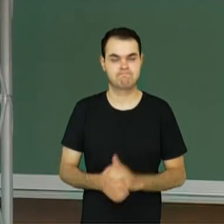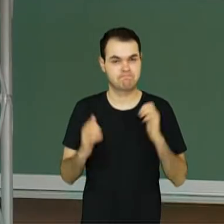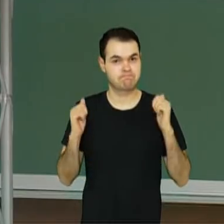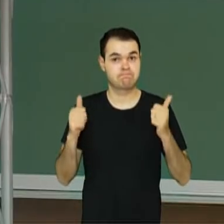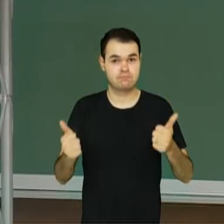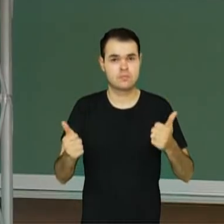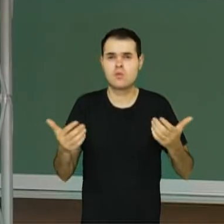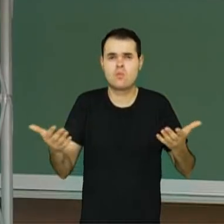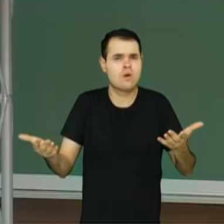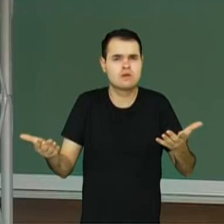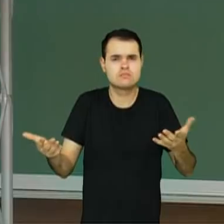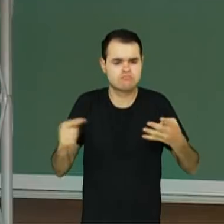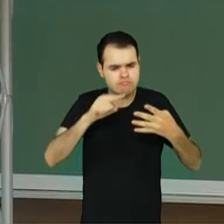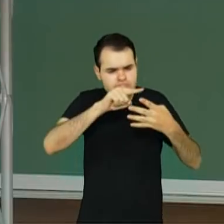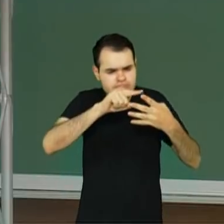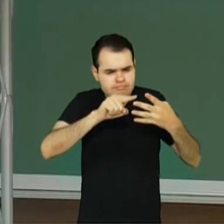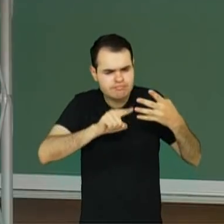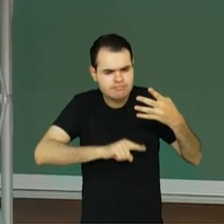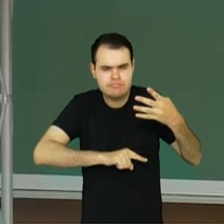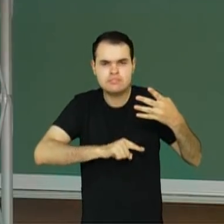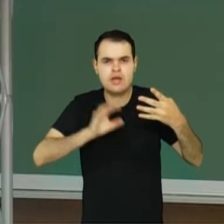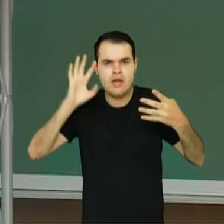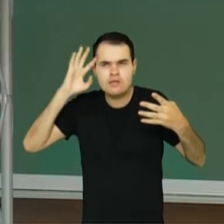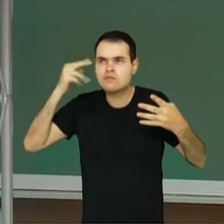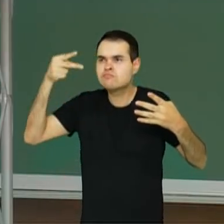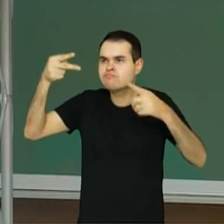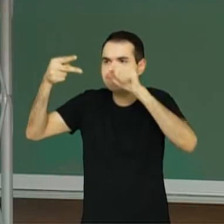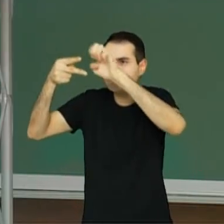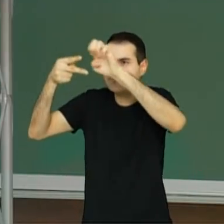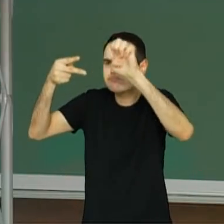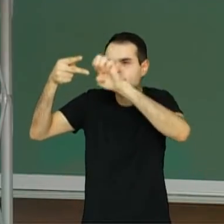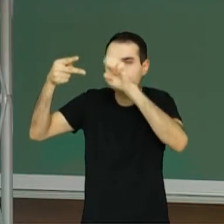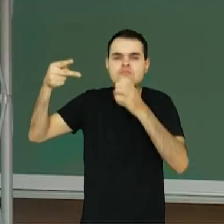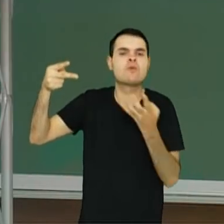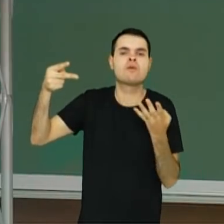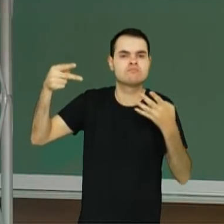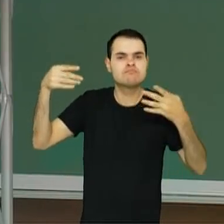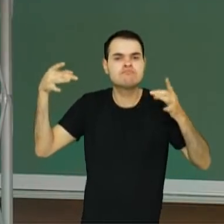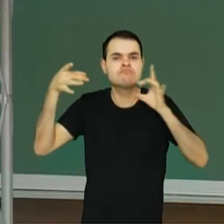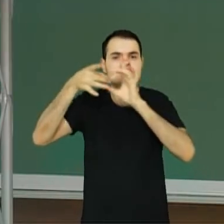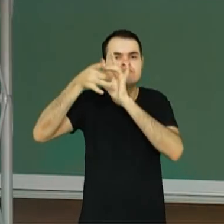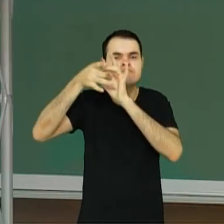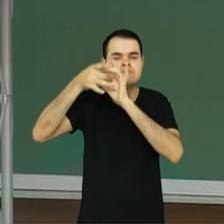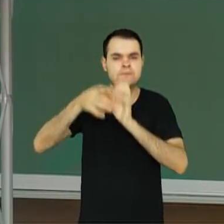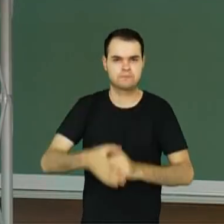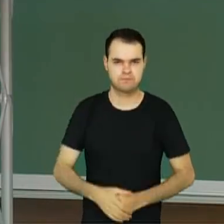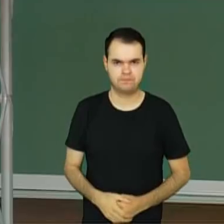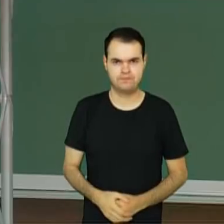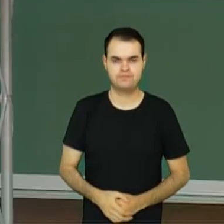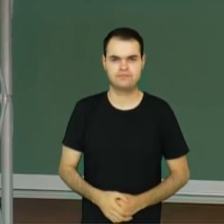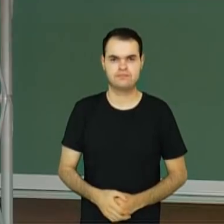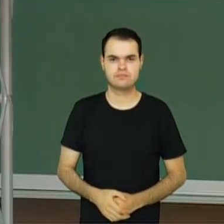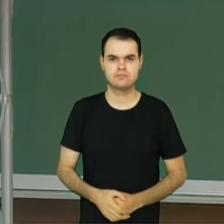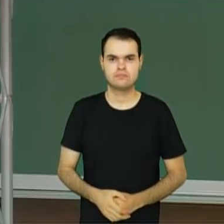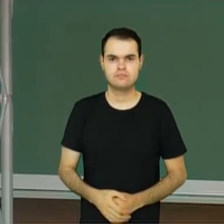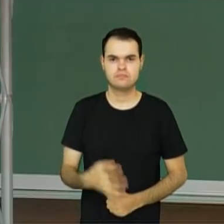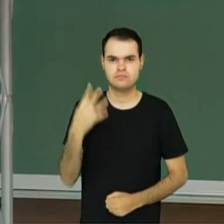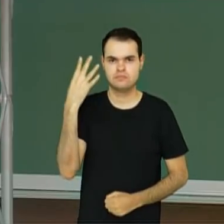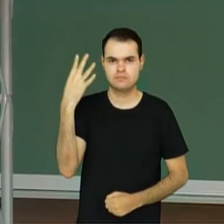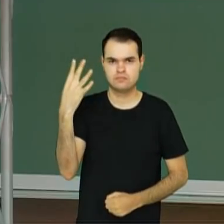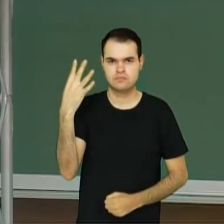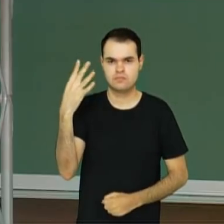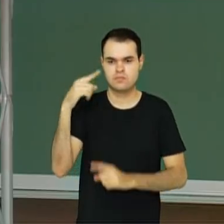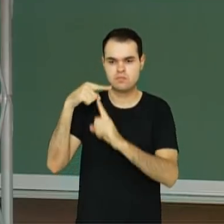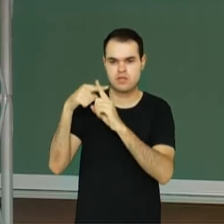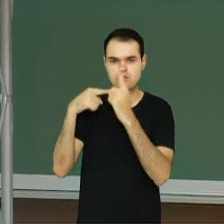Muito bem. Qual dos 4 pares ordenados ali resolve esse sistema de equações? Vamos ver. 4 mais 1